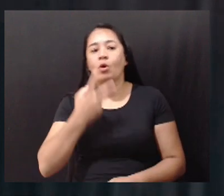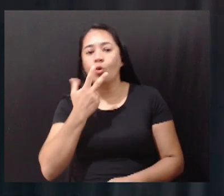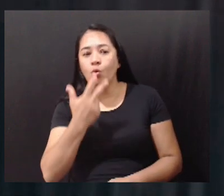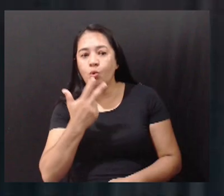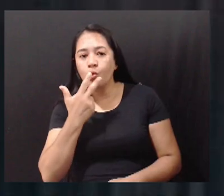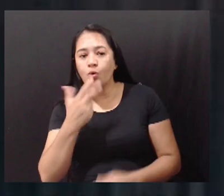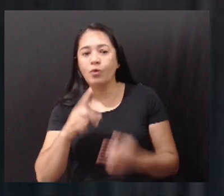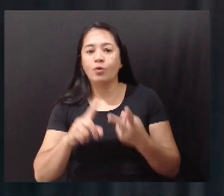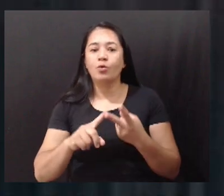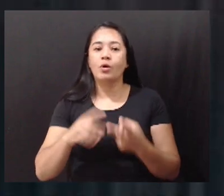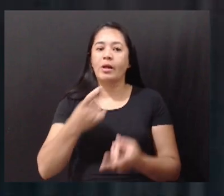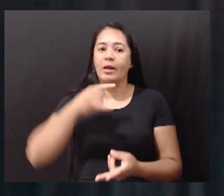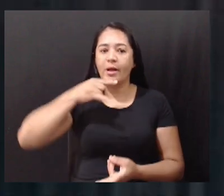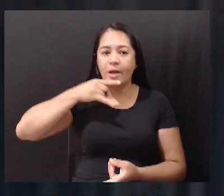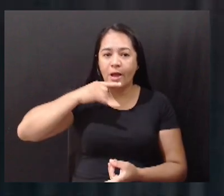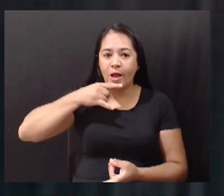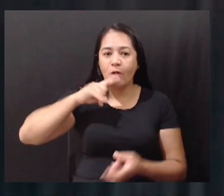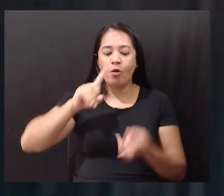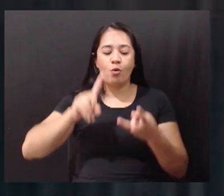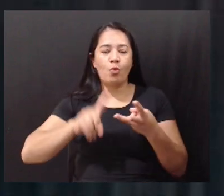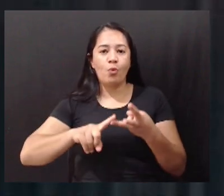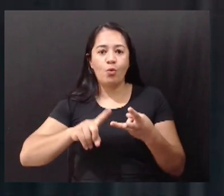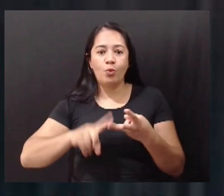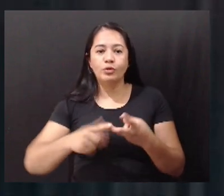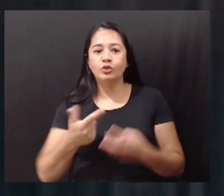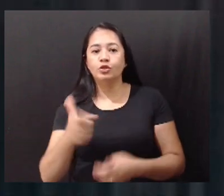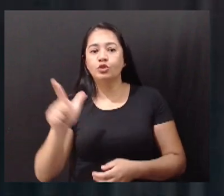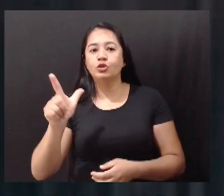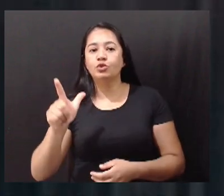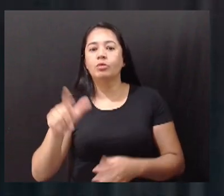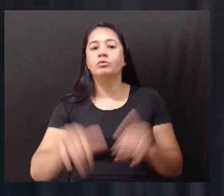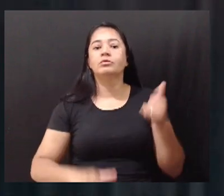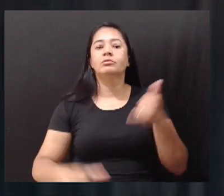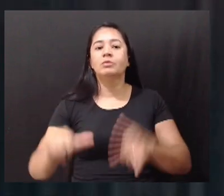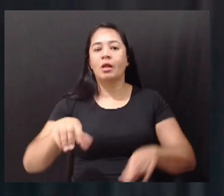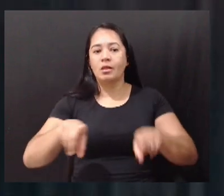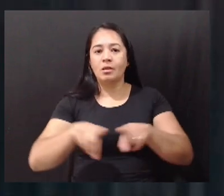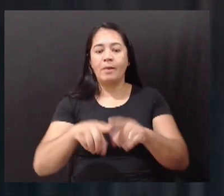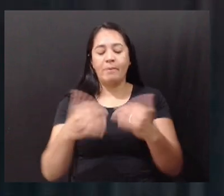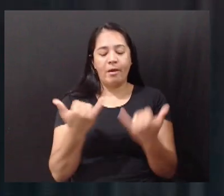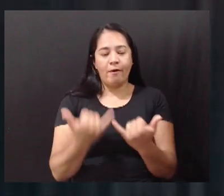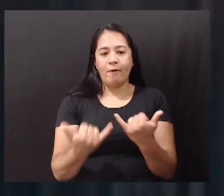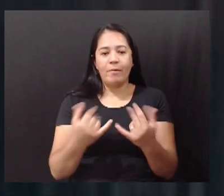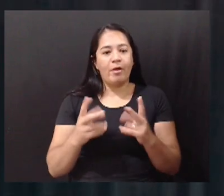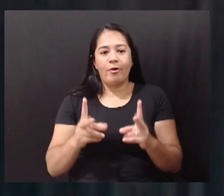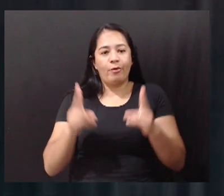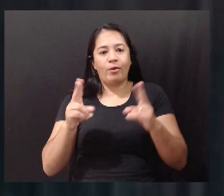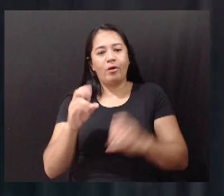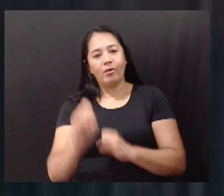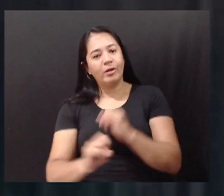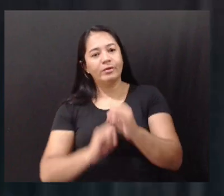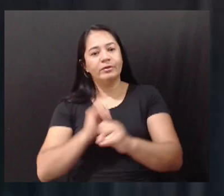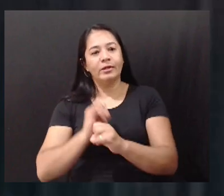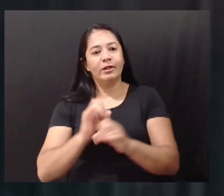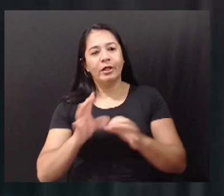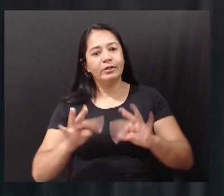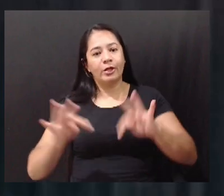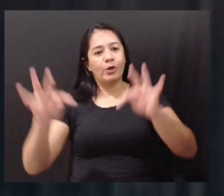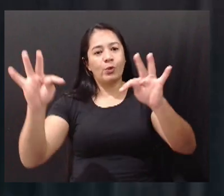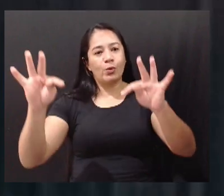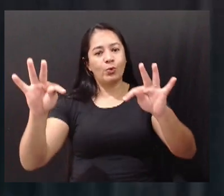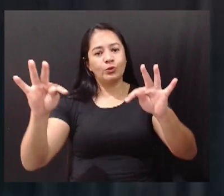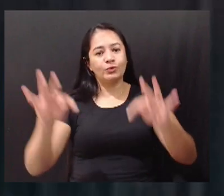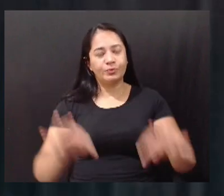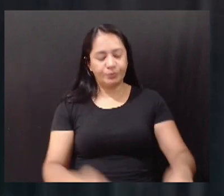álcool, quanto de outras substâncias, também é muito similar ao efeito que a tecnologia gera